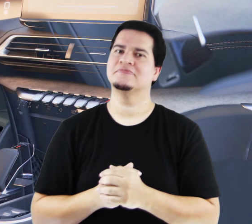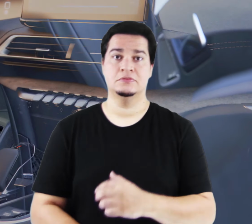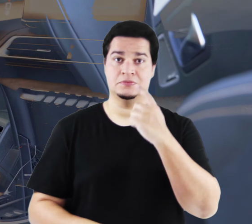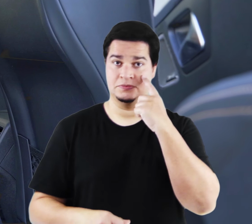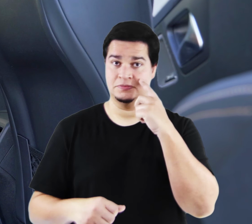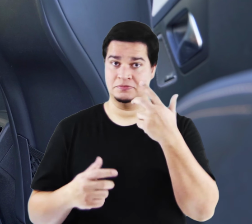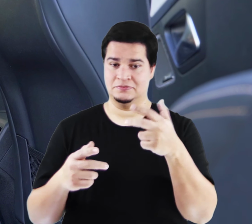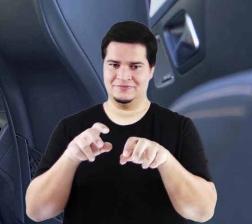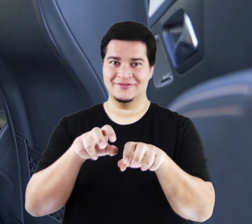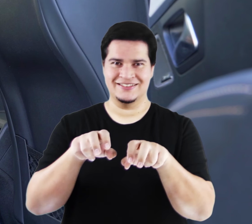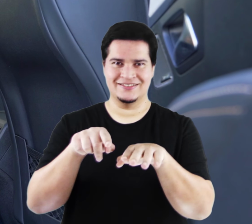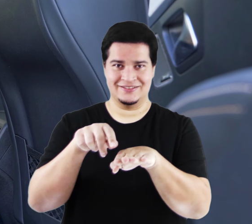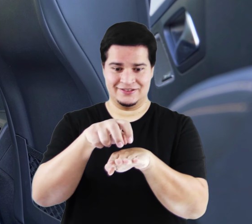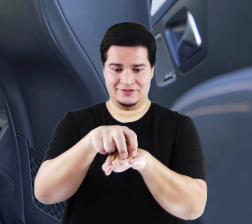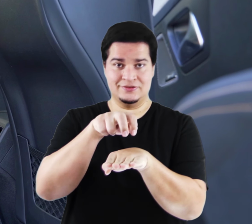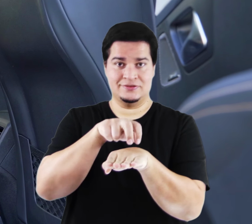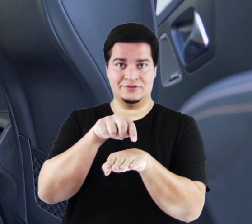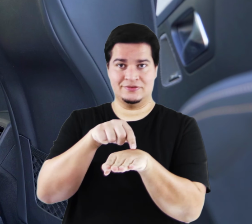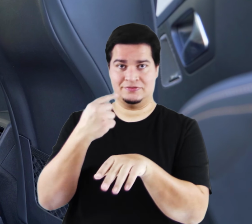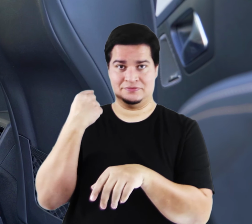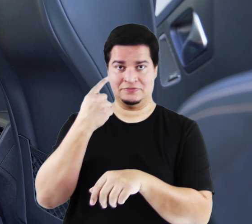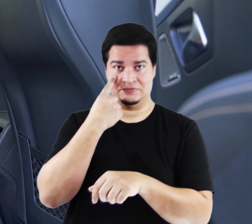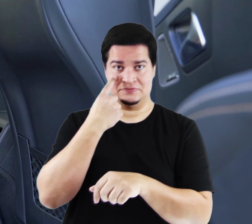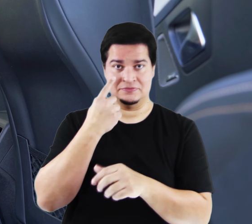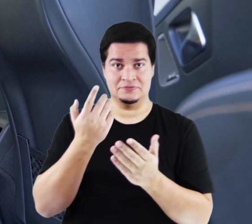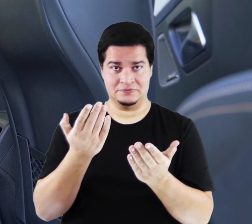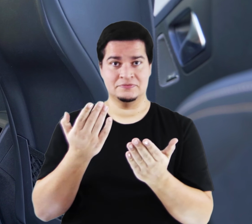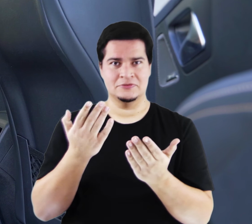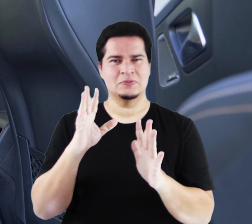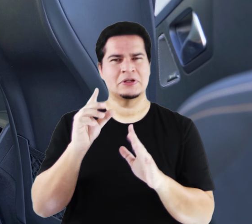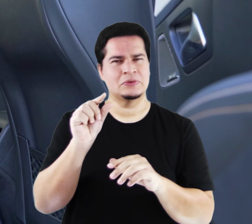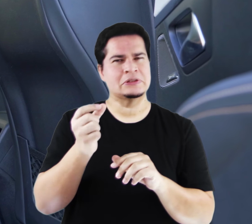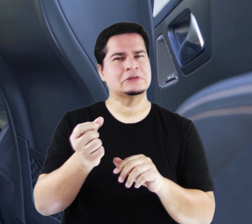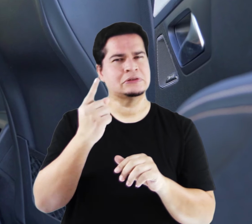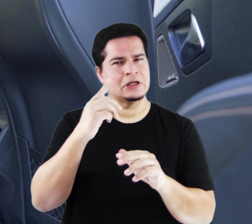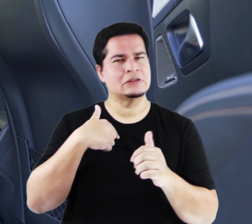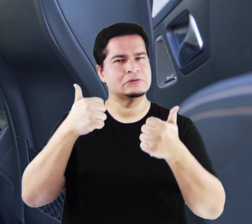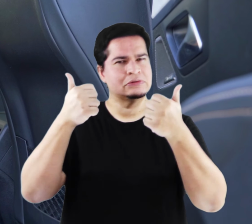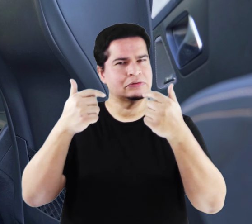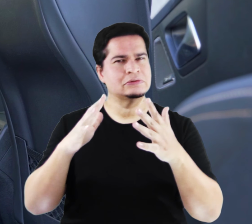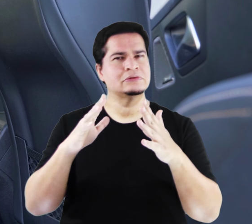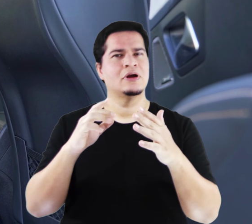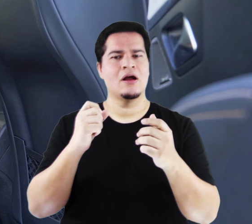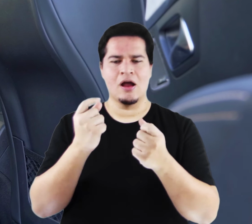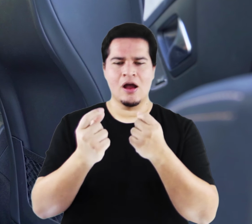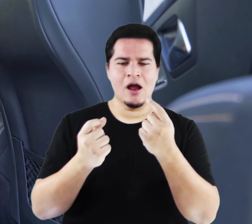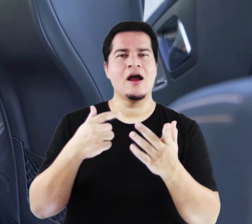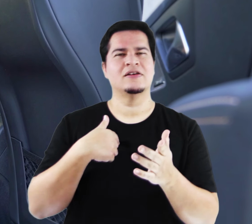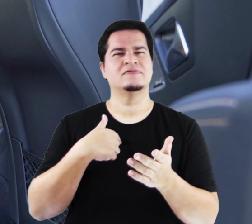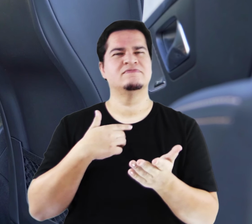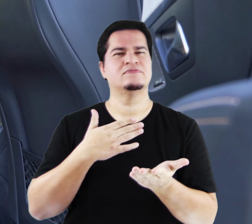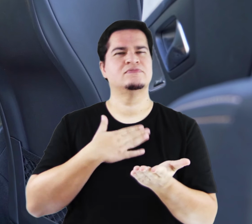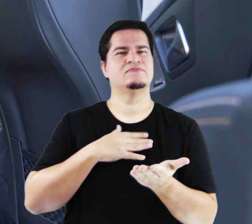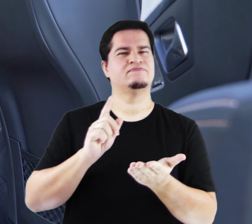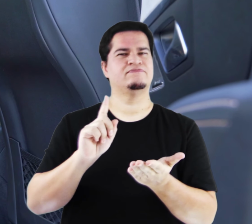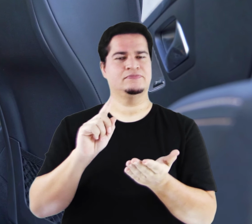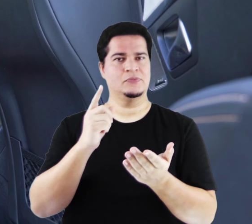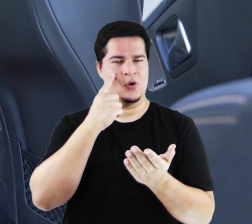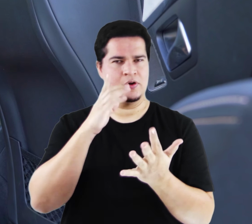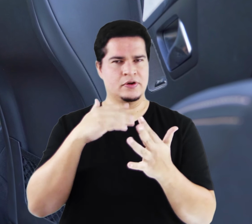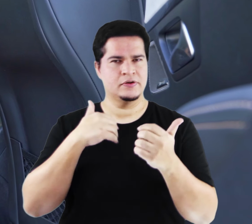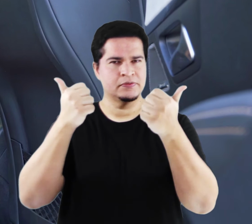traseiro. Espaço traseiro, pessoal, é estranho dizer isso, mas tem algumas coisas que eu não gostei aqui. Muita gente elogia, né, que ele tem